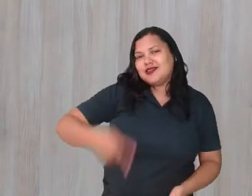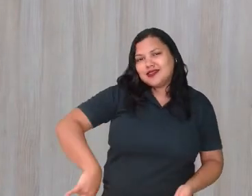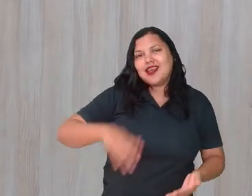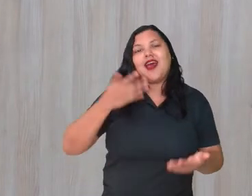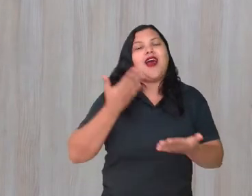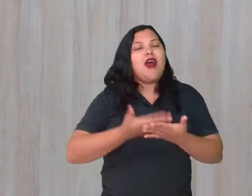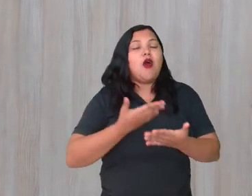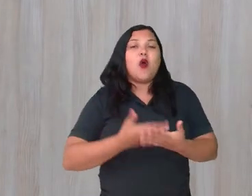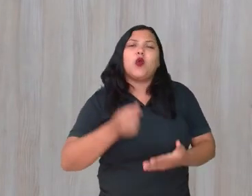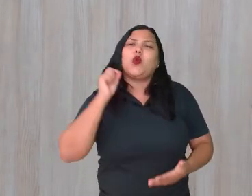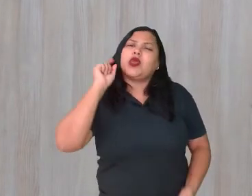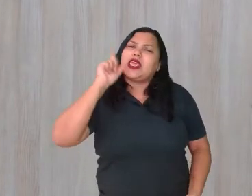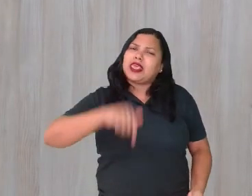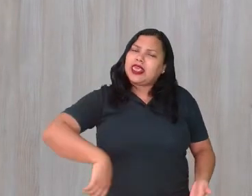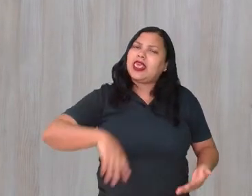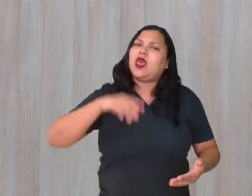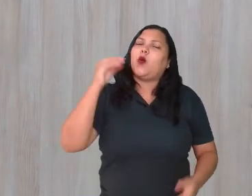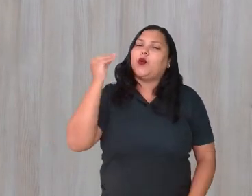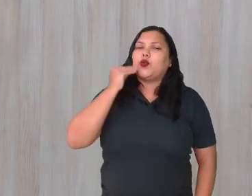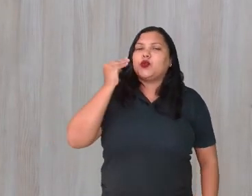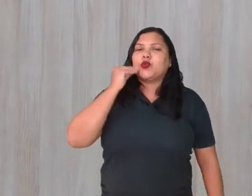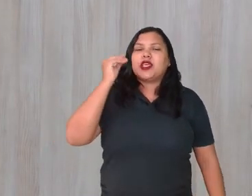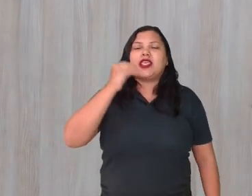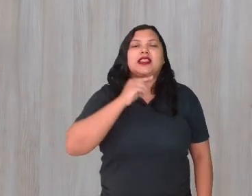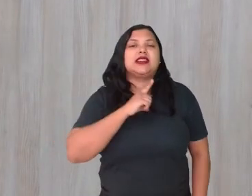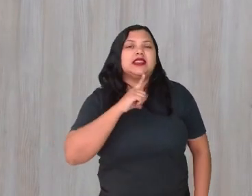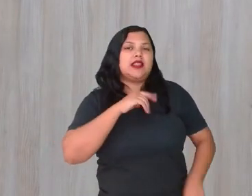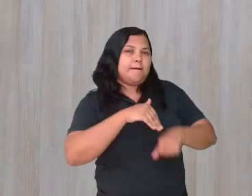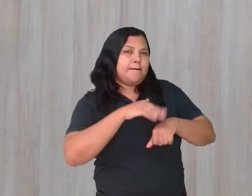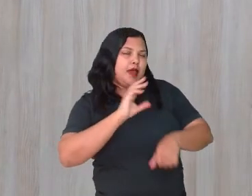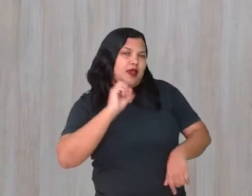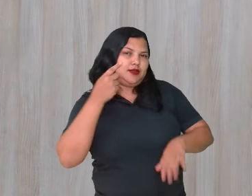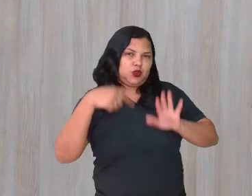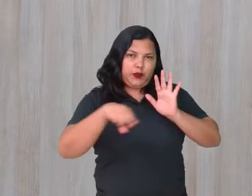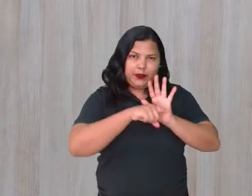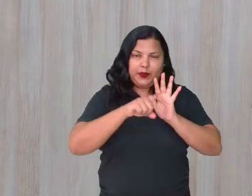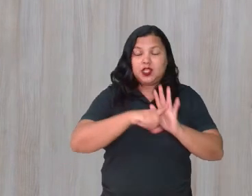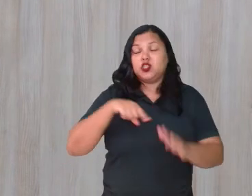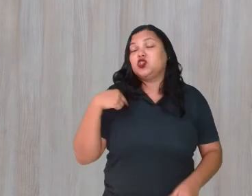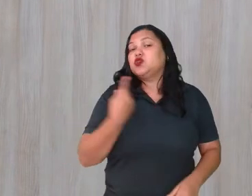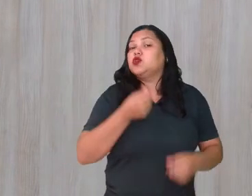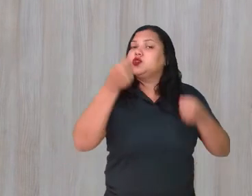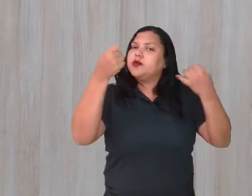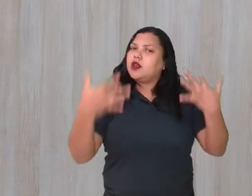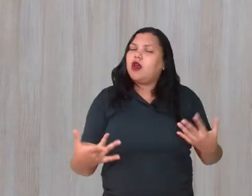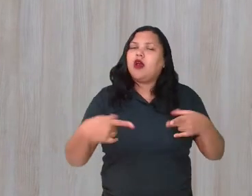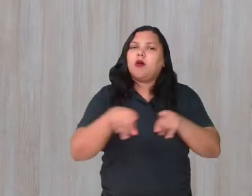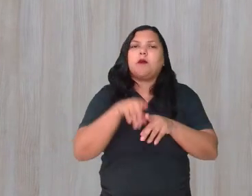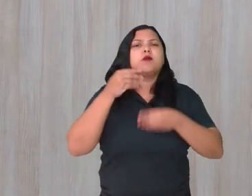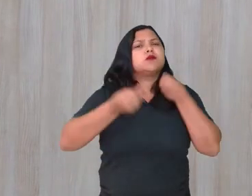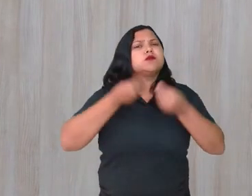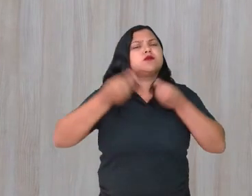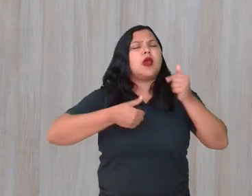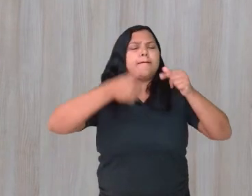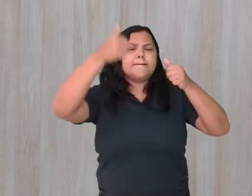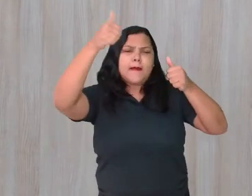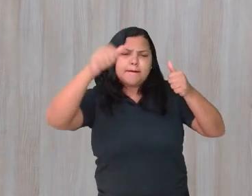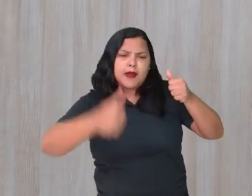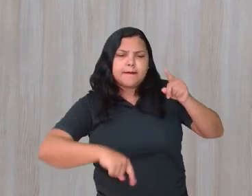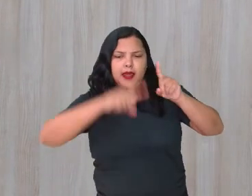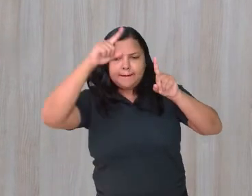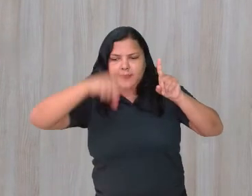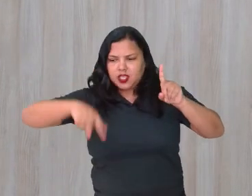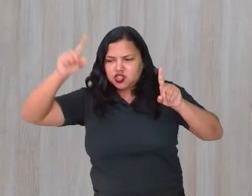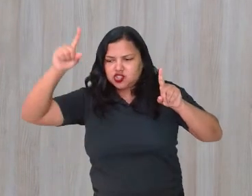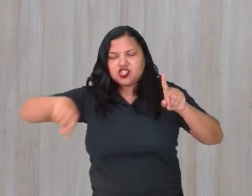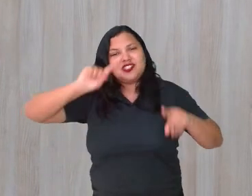que é a chance, do que é ter mais ou menos chance, e a gente começou a falar do como é que eu posso medir essa chance, que é o que a gente vai falar